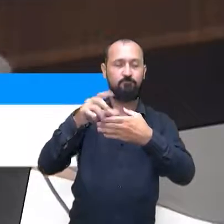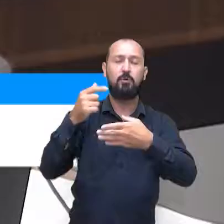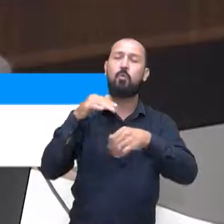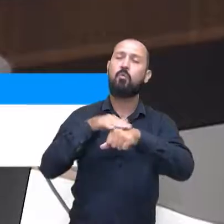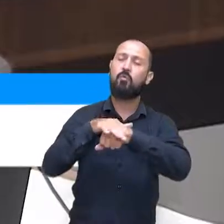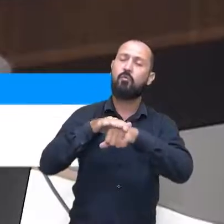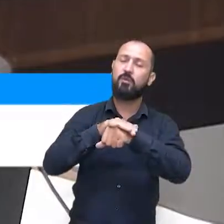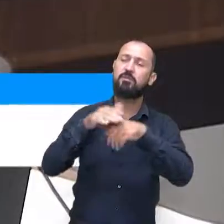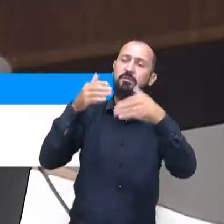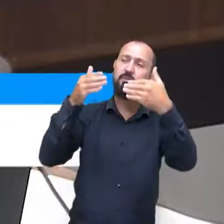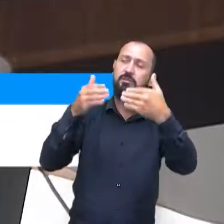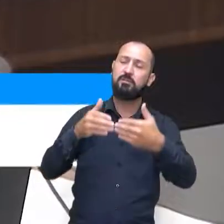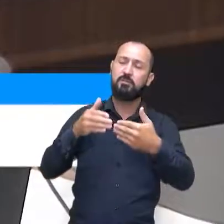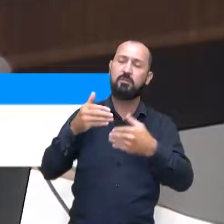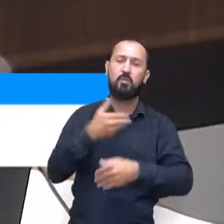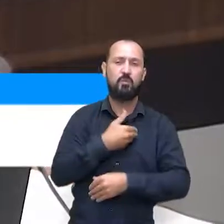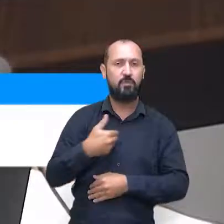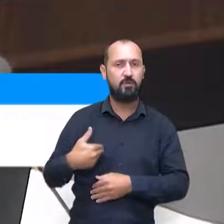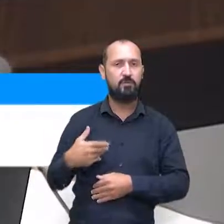com o governador,